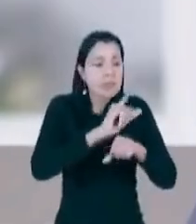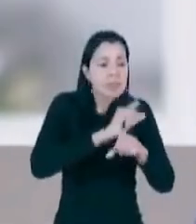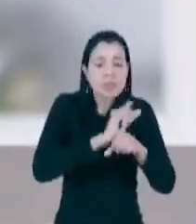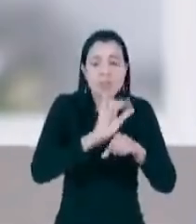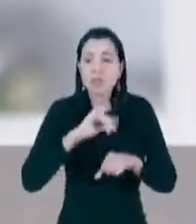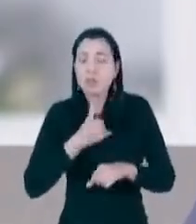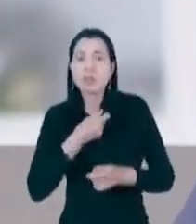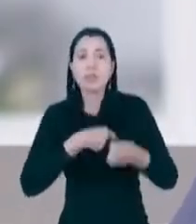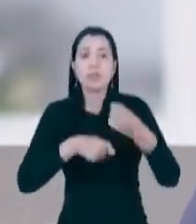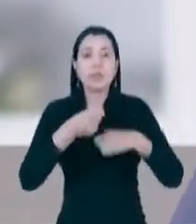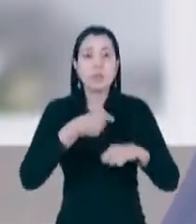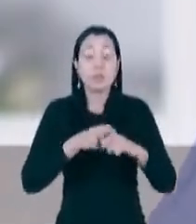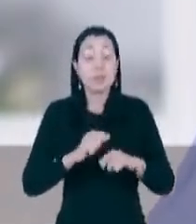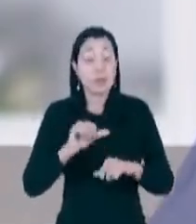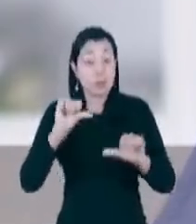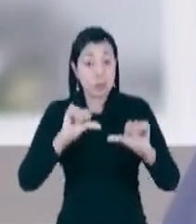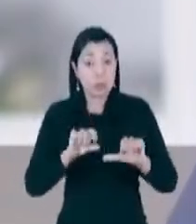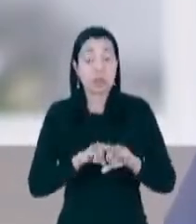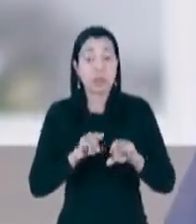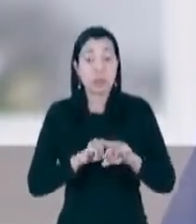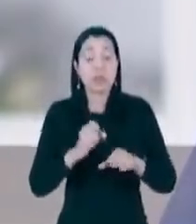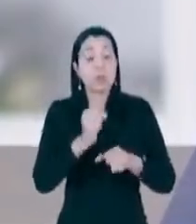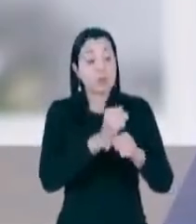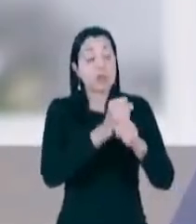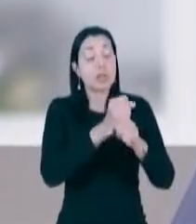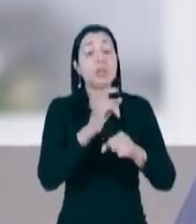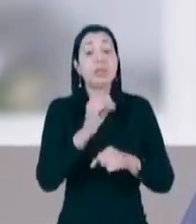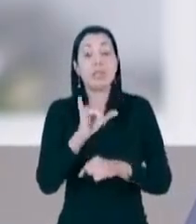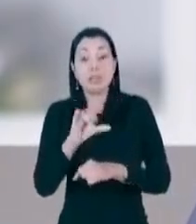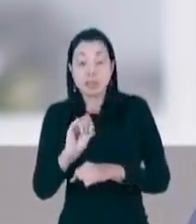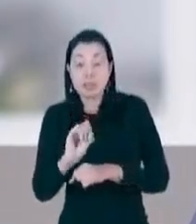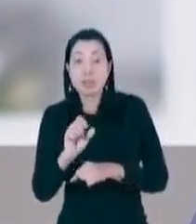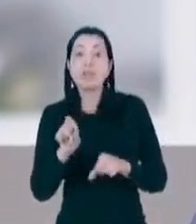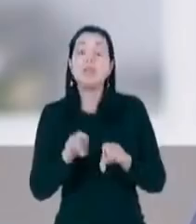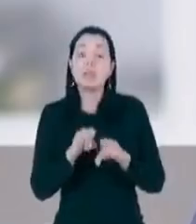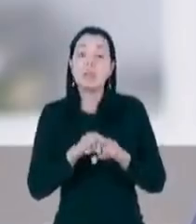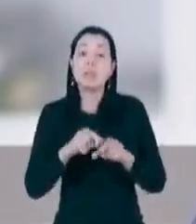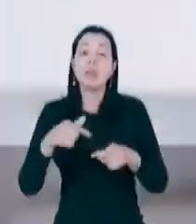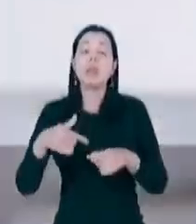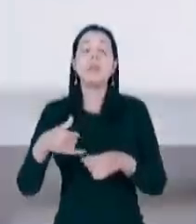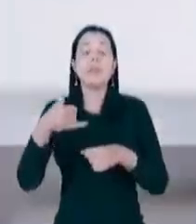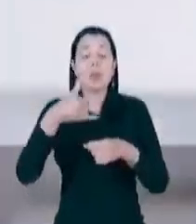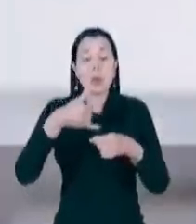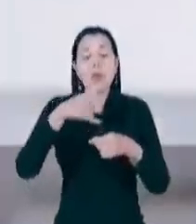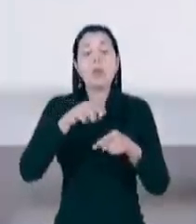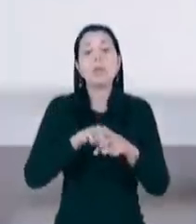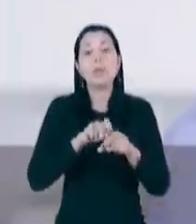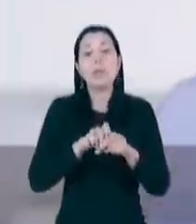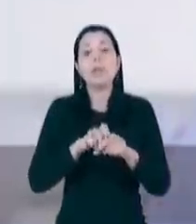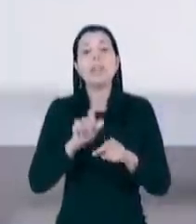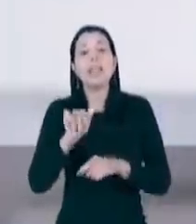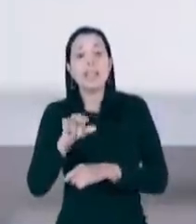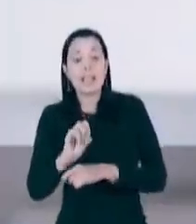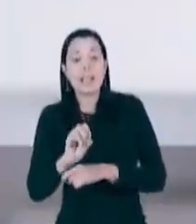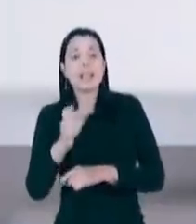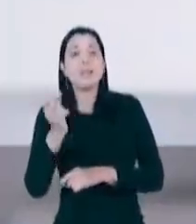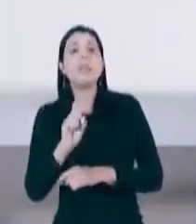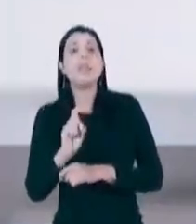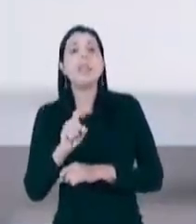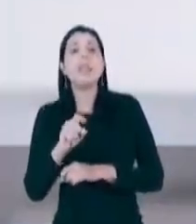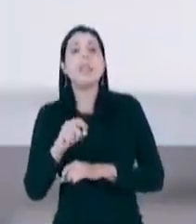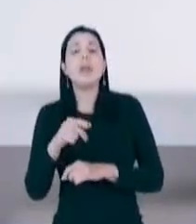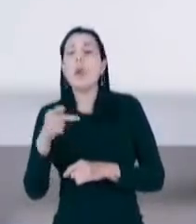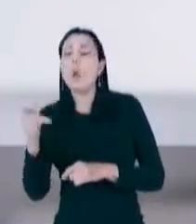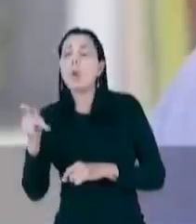nossa economia, sobretudo a construção civil e a cadeia produtiva de óleo e gás, beneficiando empresas e